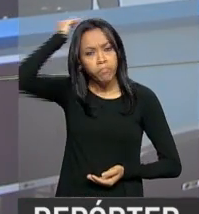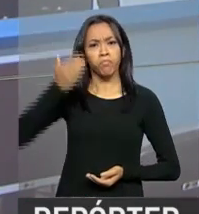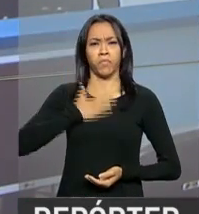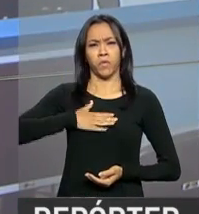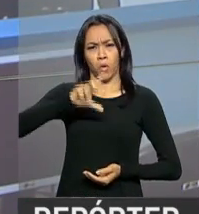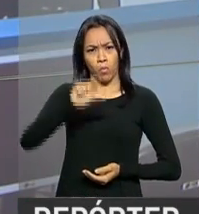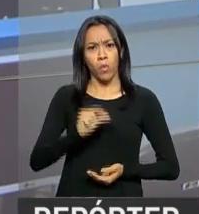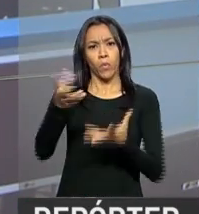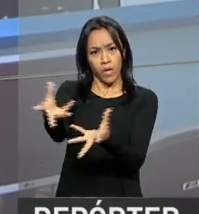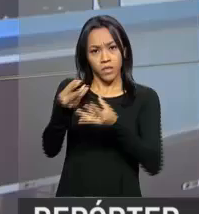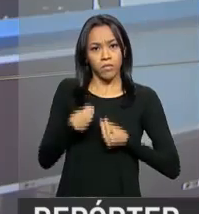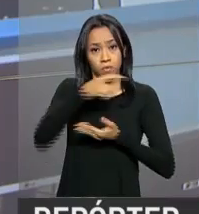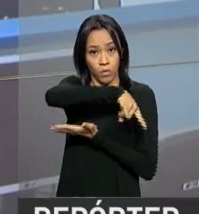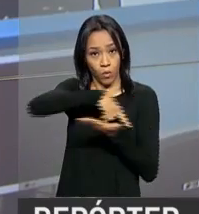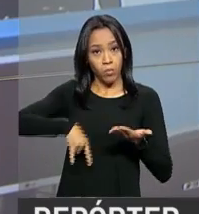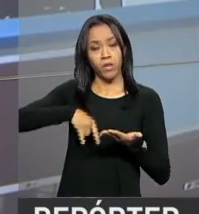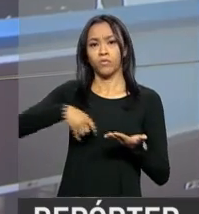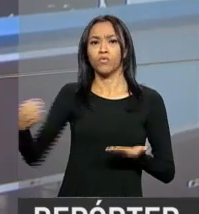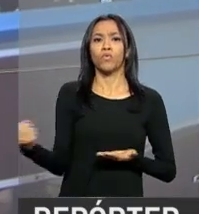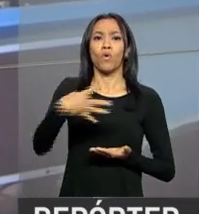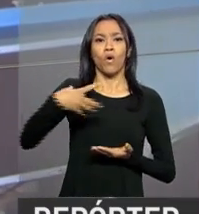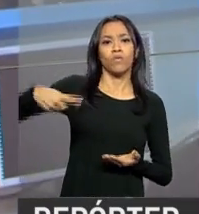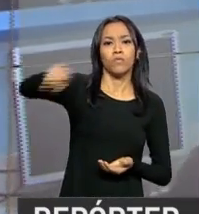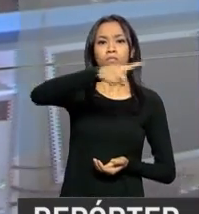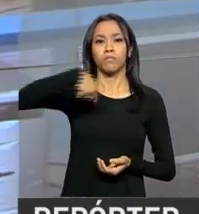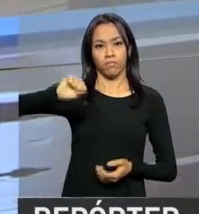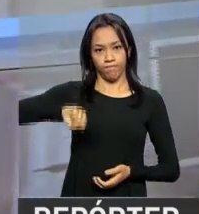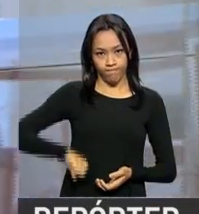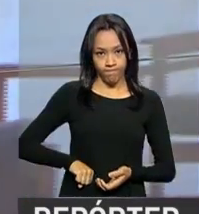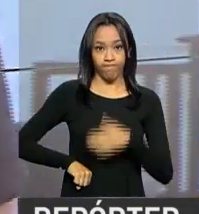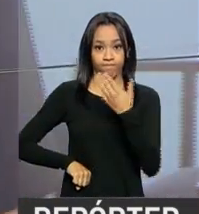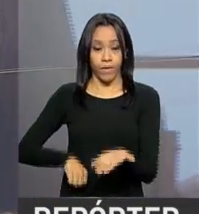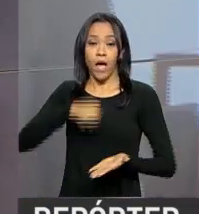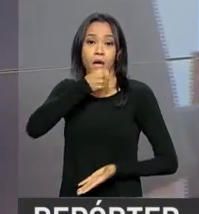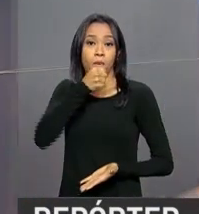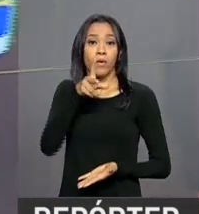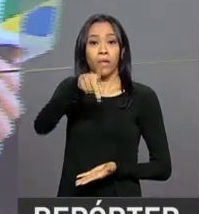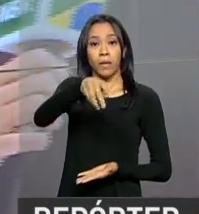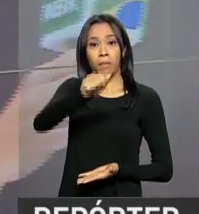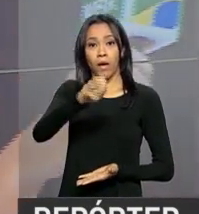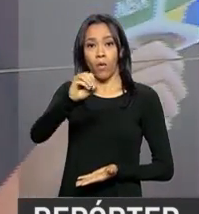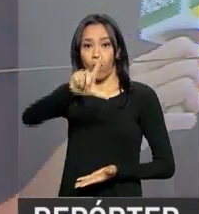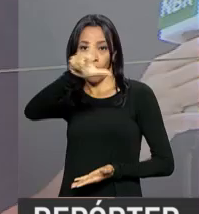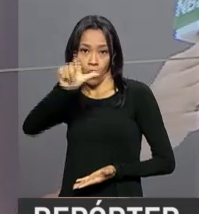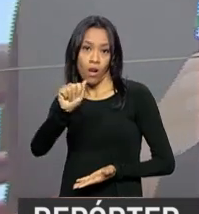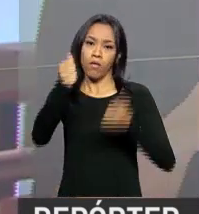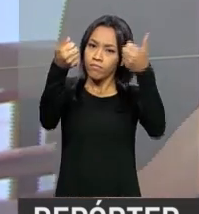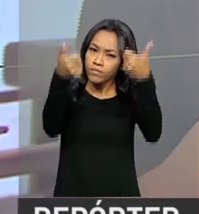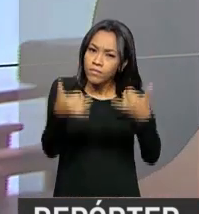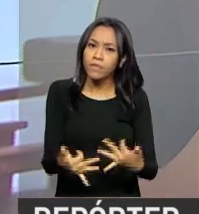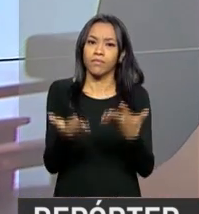pouco as credenciais de novos embaixadores. A repórter Paola De Orte acompanhou a cerimônia e tem